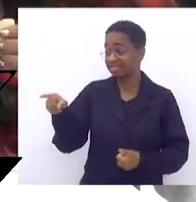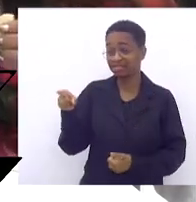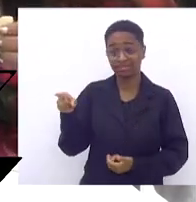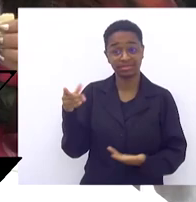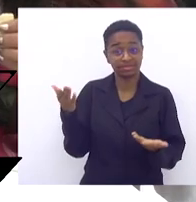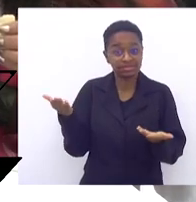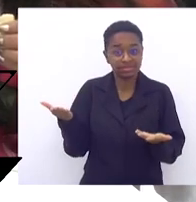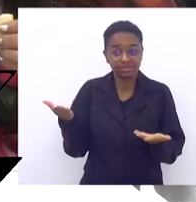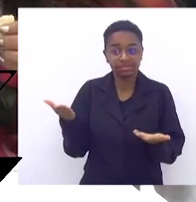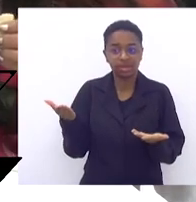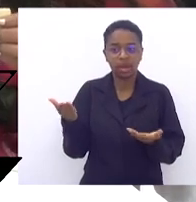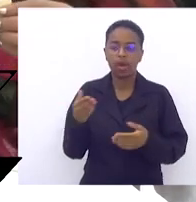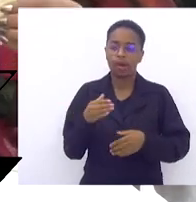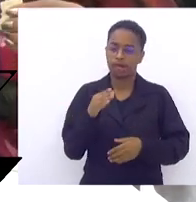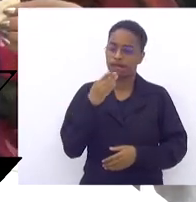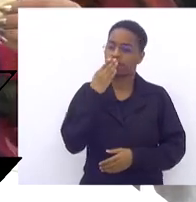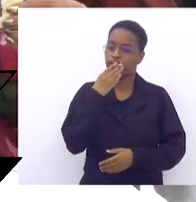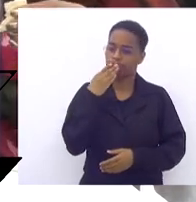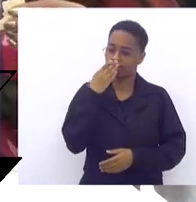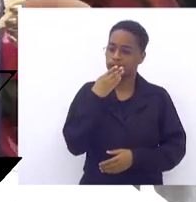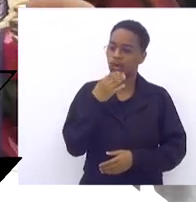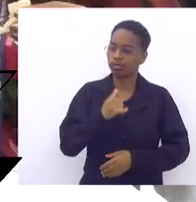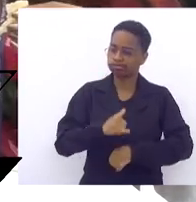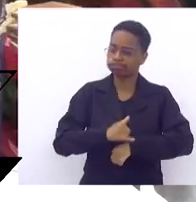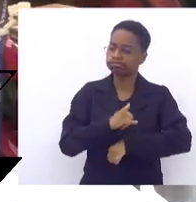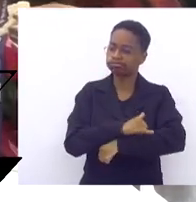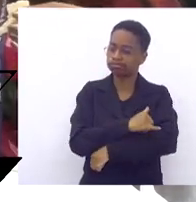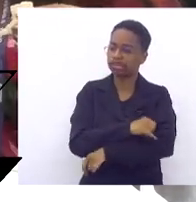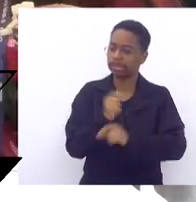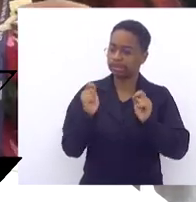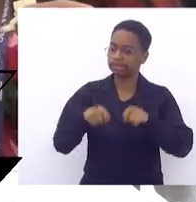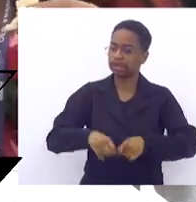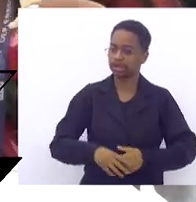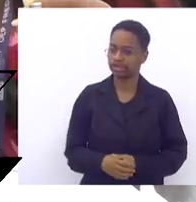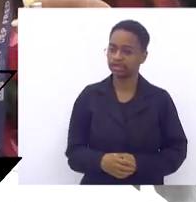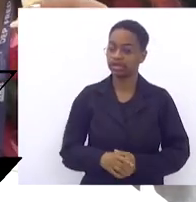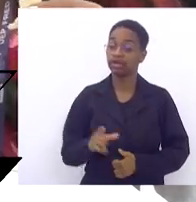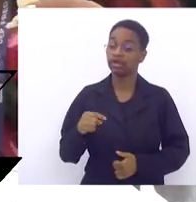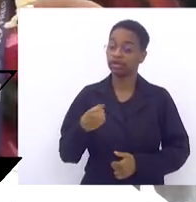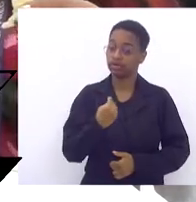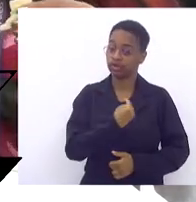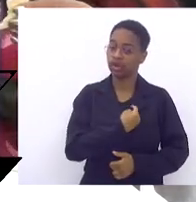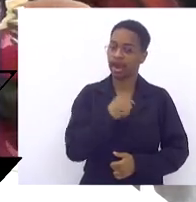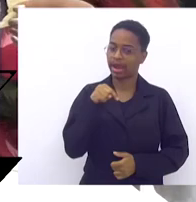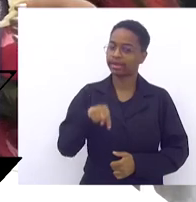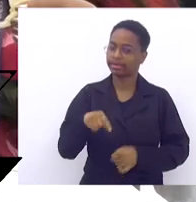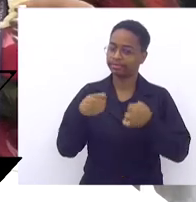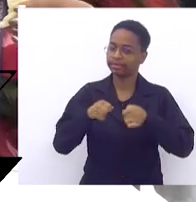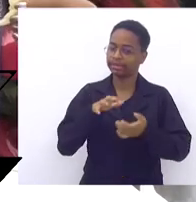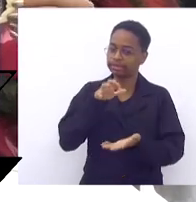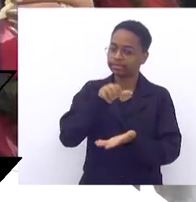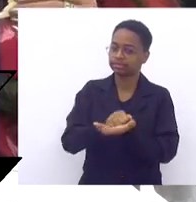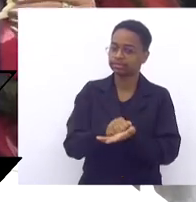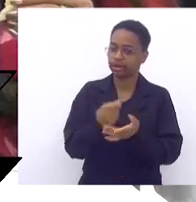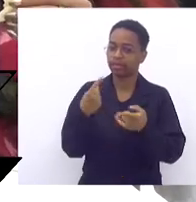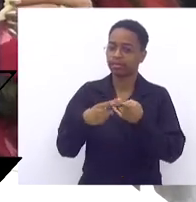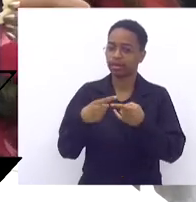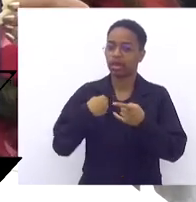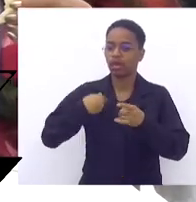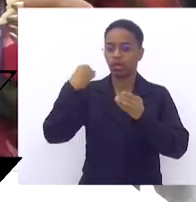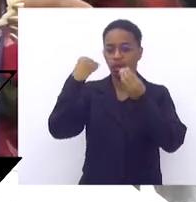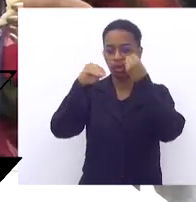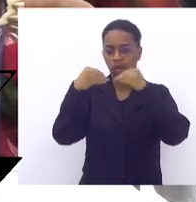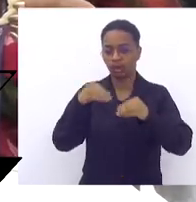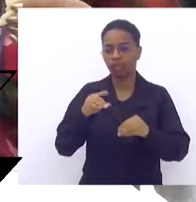Bolinhos engordativos. Que coisa que nós temos que registrar nos anais da casa. que eu vou compartilhar depois